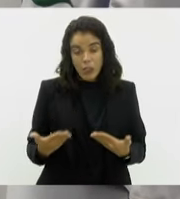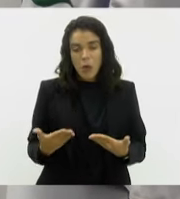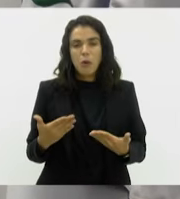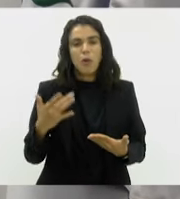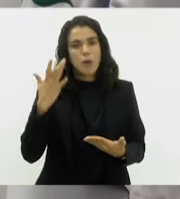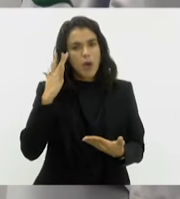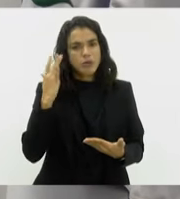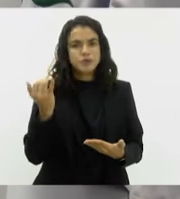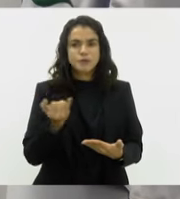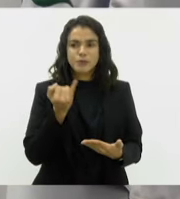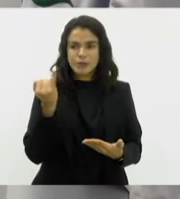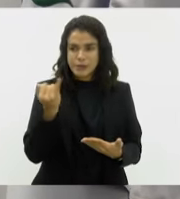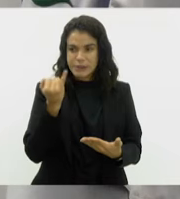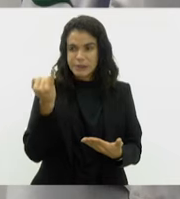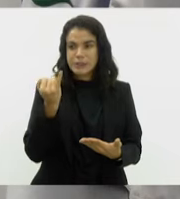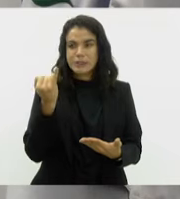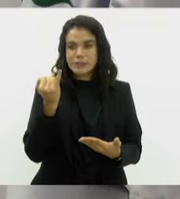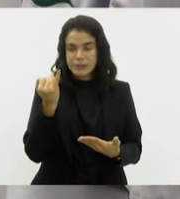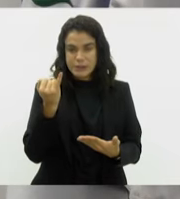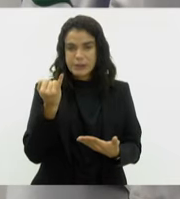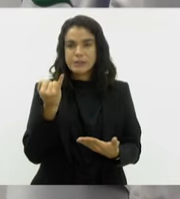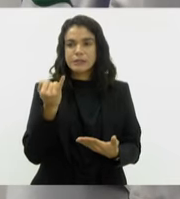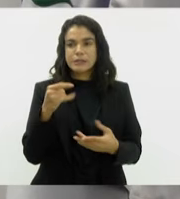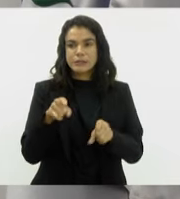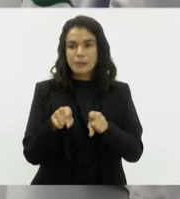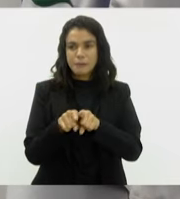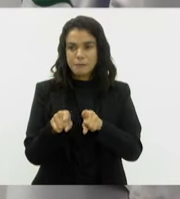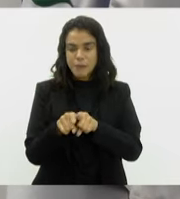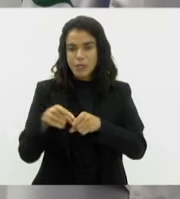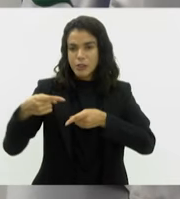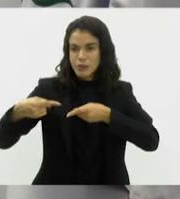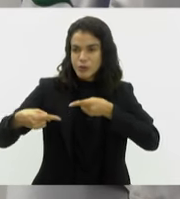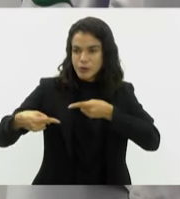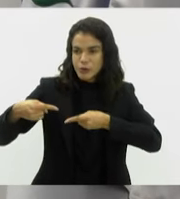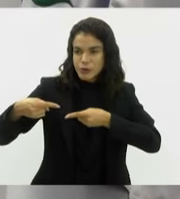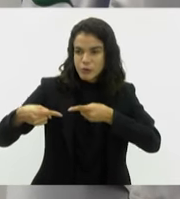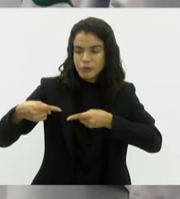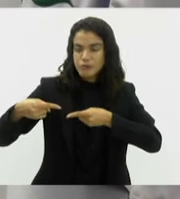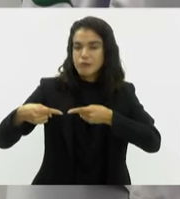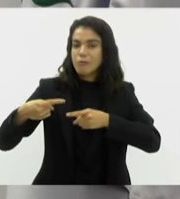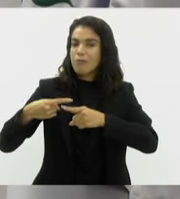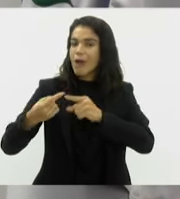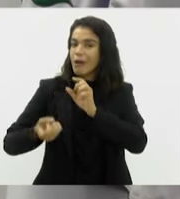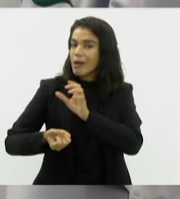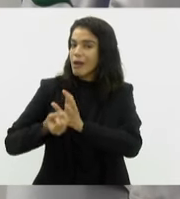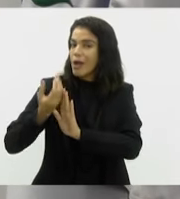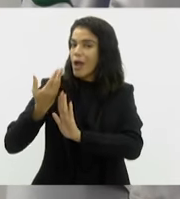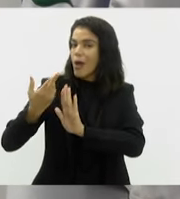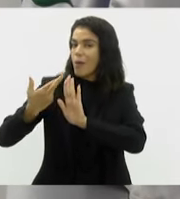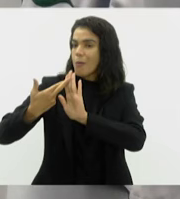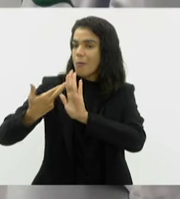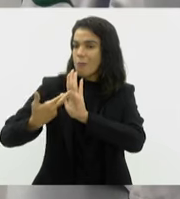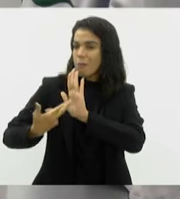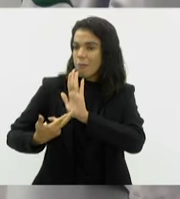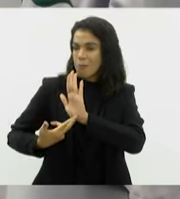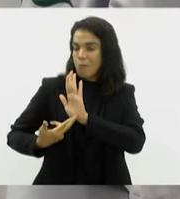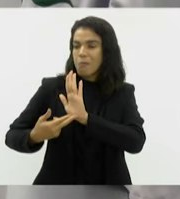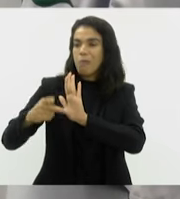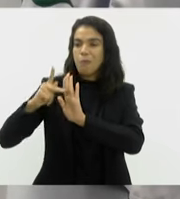que a gente possa enfrentar essas medidas, discutir, mas adotar um protocolo para também não virar